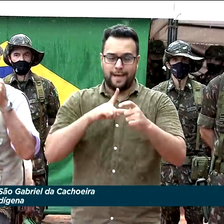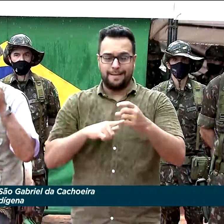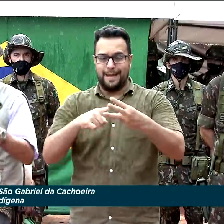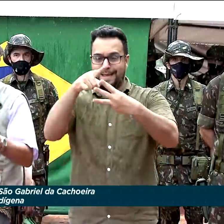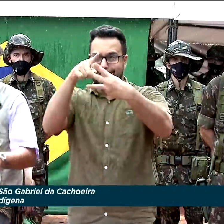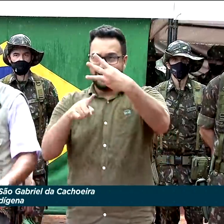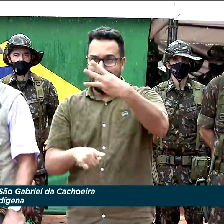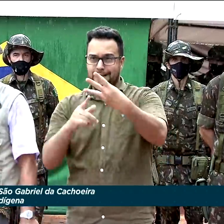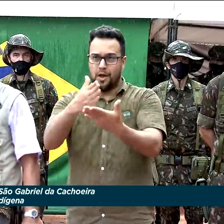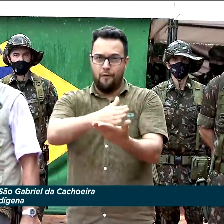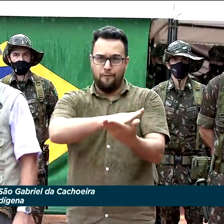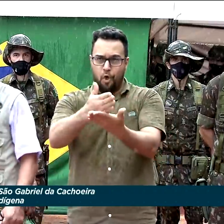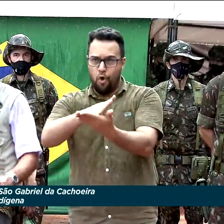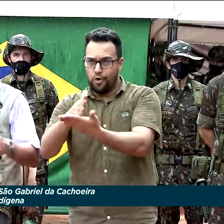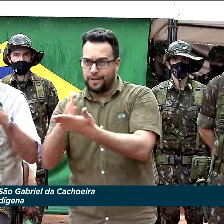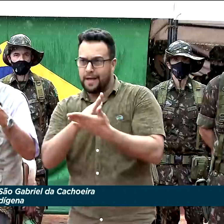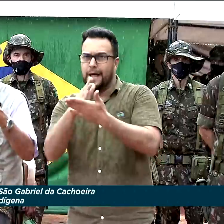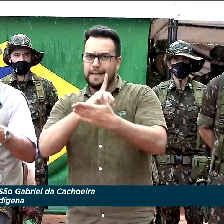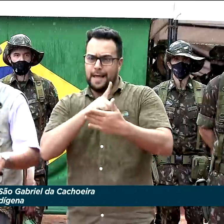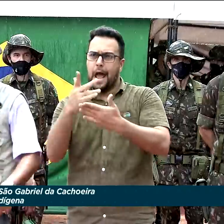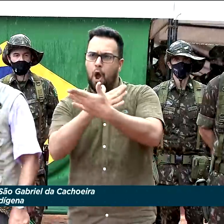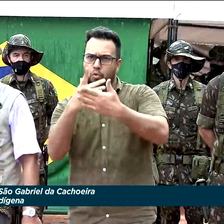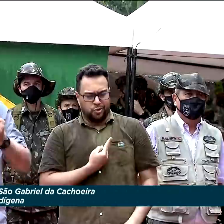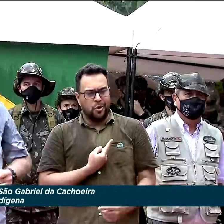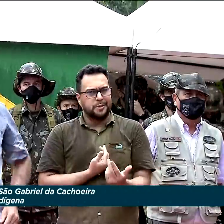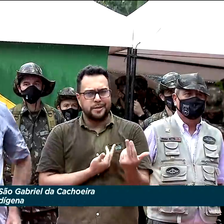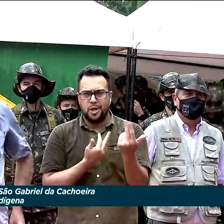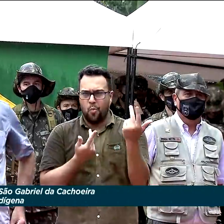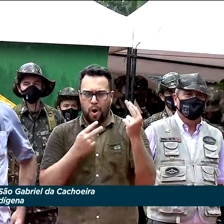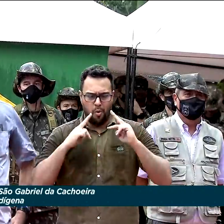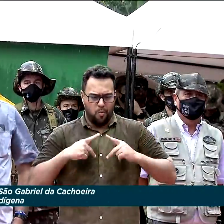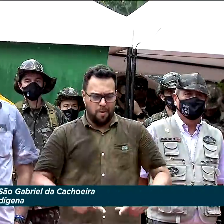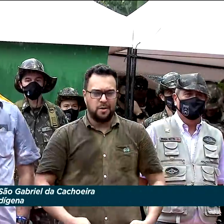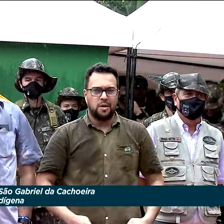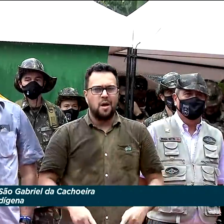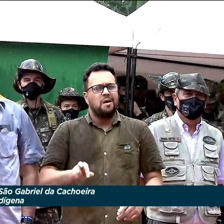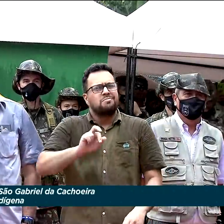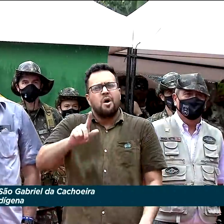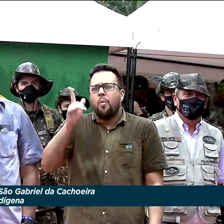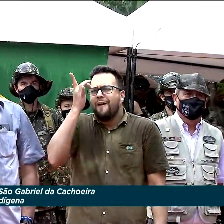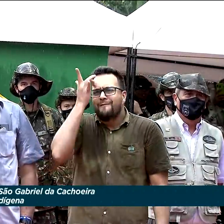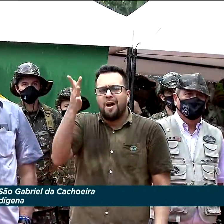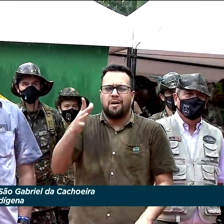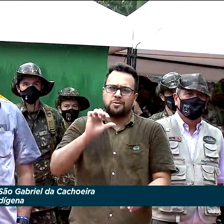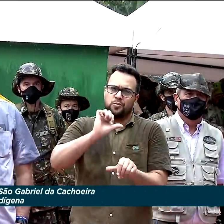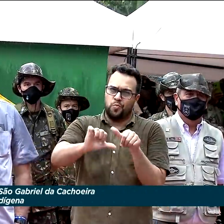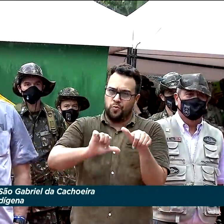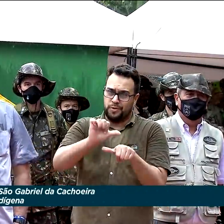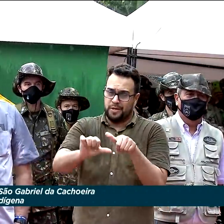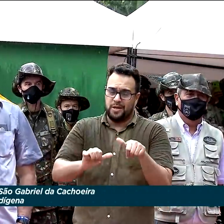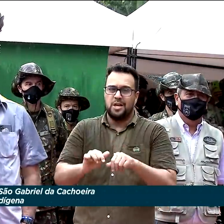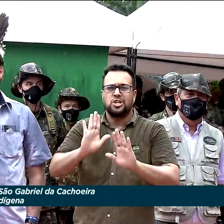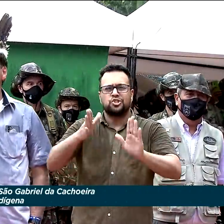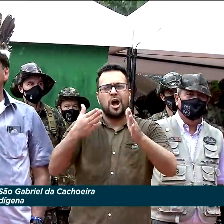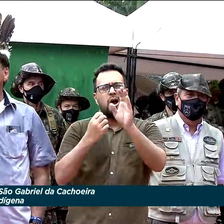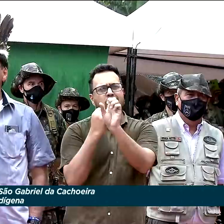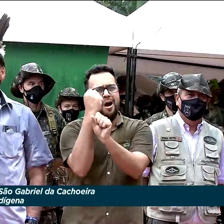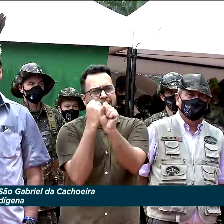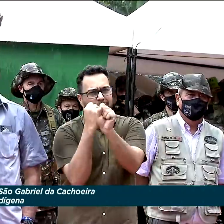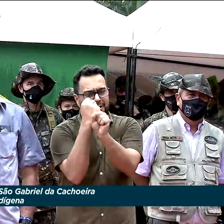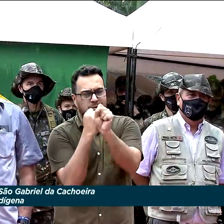existência de narco-guerrilha e de outros problemas. Não é fácil você mudar décadas